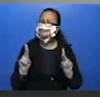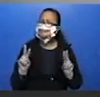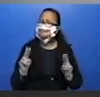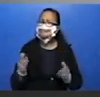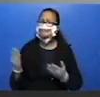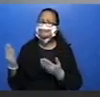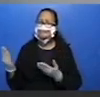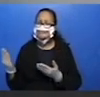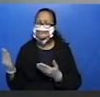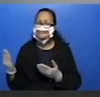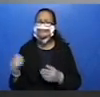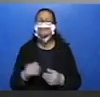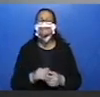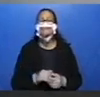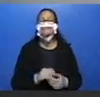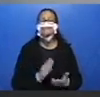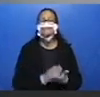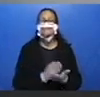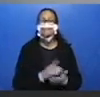lá para 145.